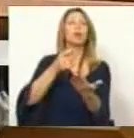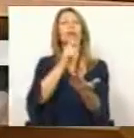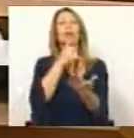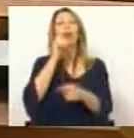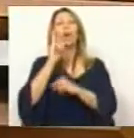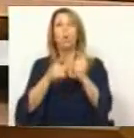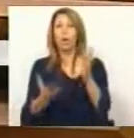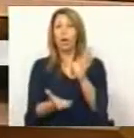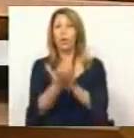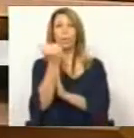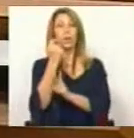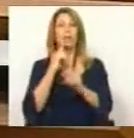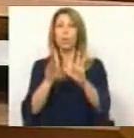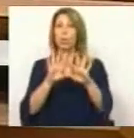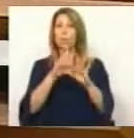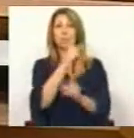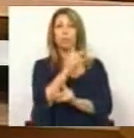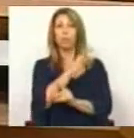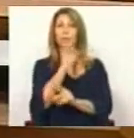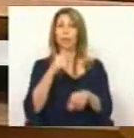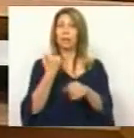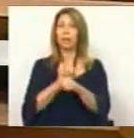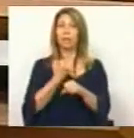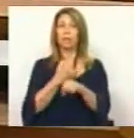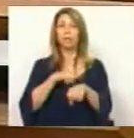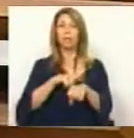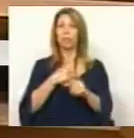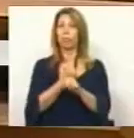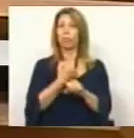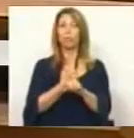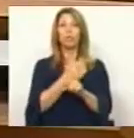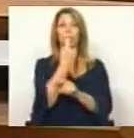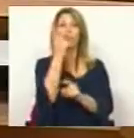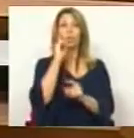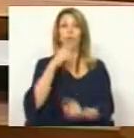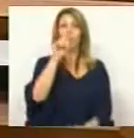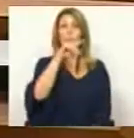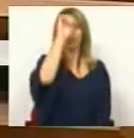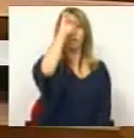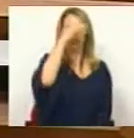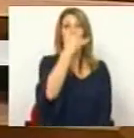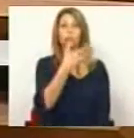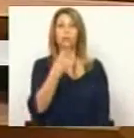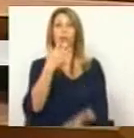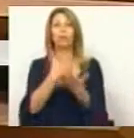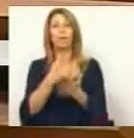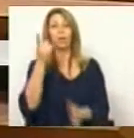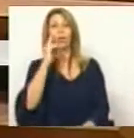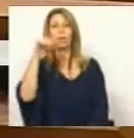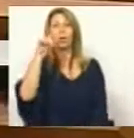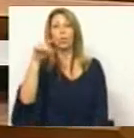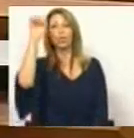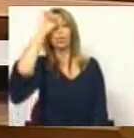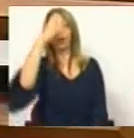recuperação integral de todo o tempo de serviço, de 1 de janeiro de 2019 a 1 de janeiro